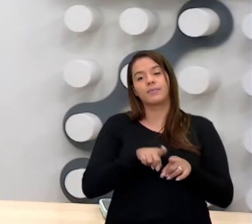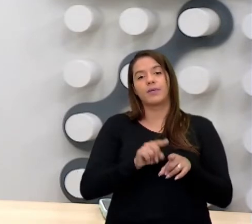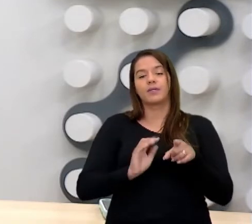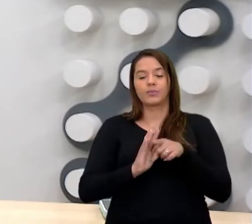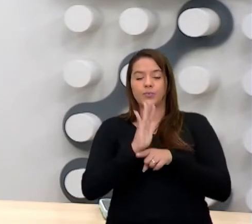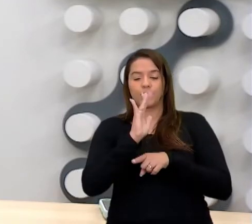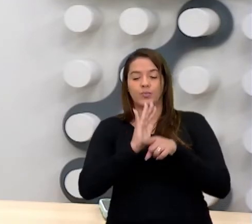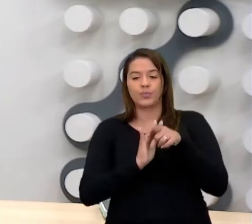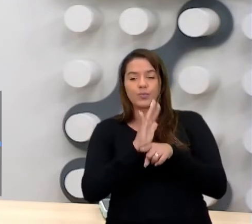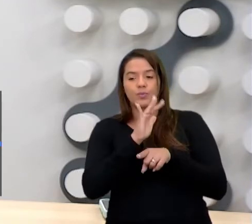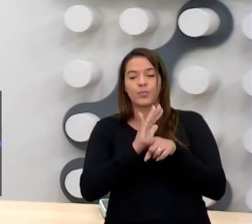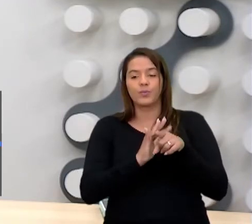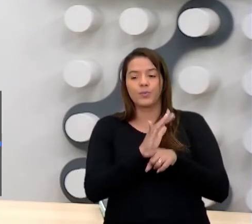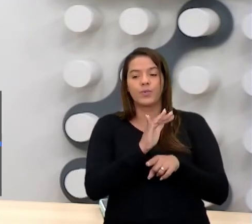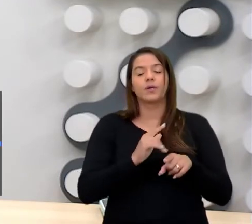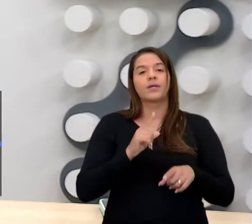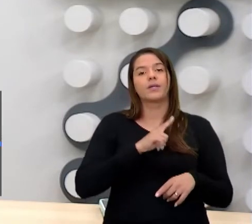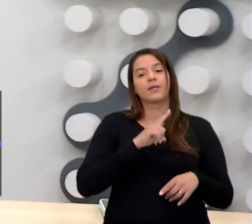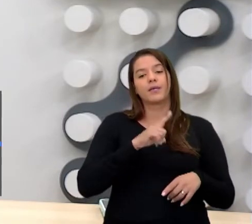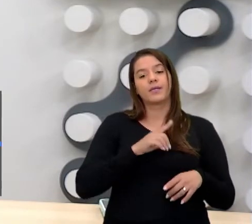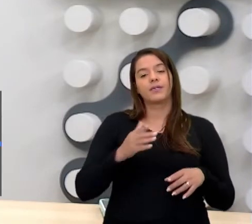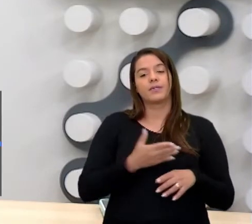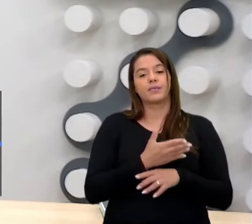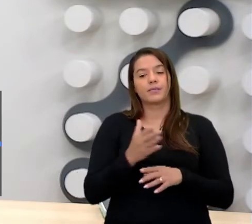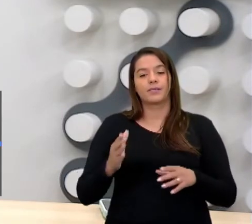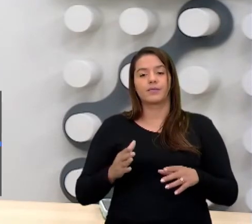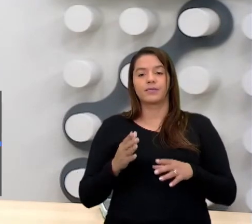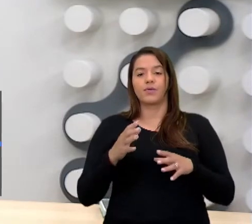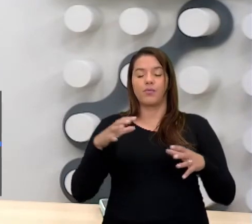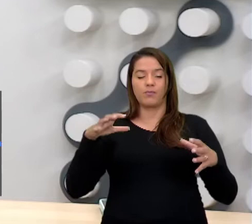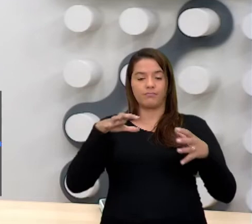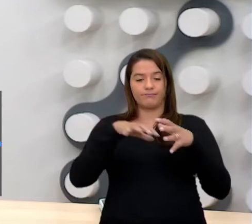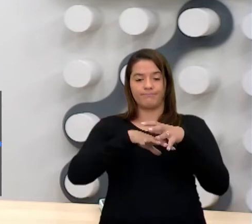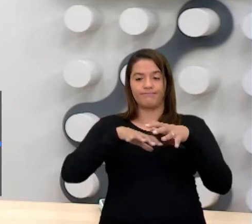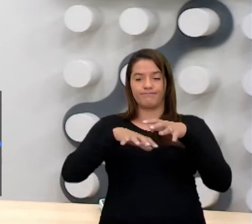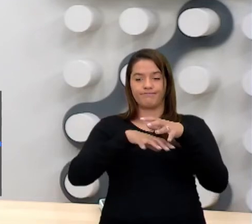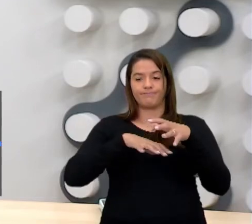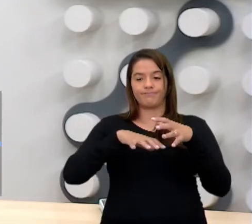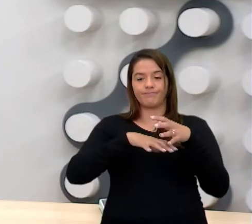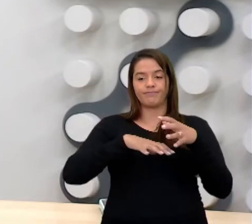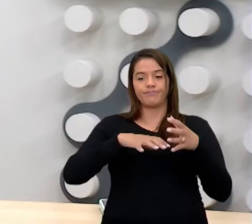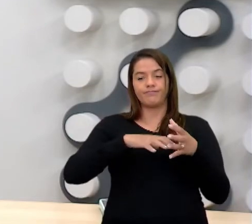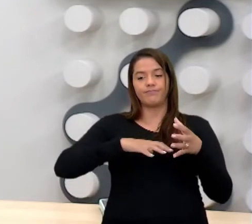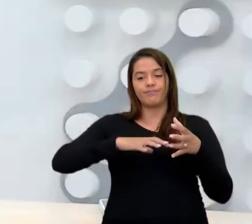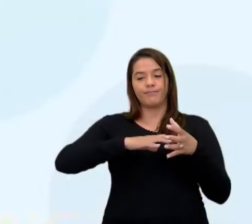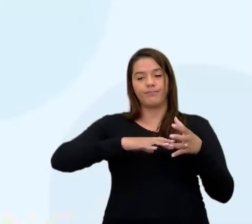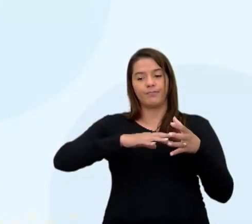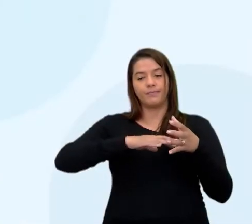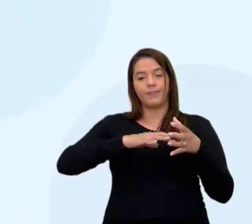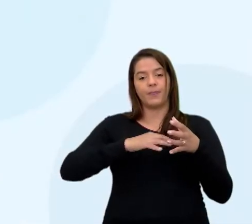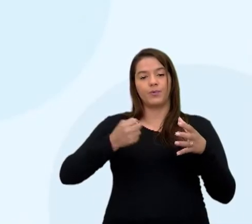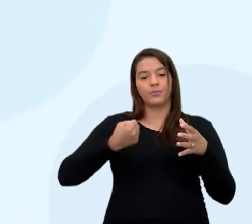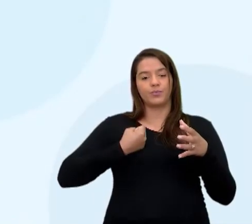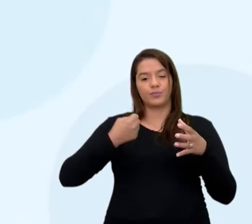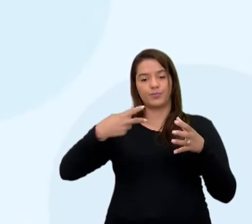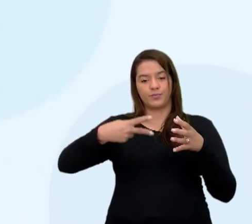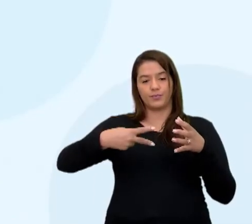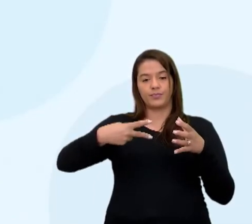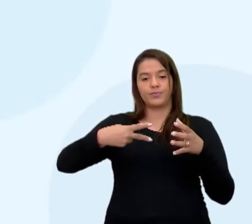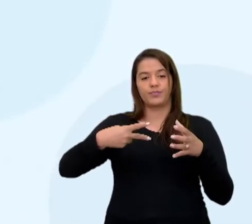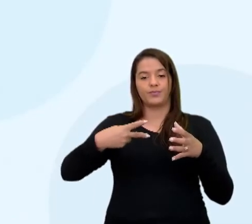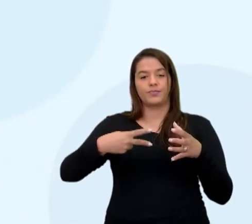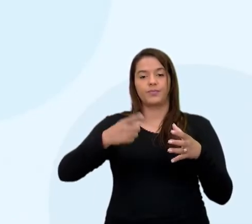E logicamente ele vai pressionar a parte de cima, que a gente vê lá na imagem o número 2, que o número 2